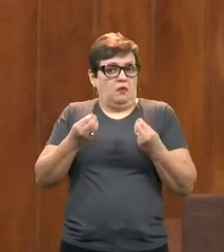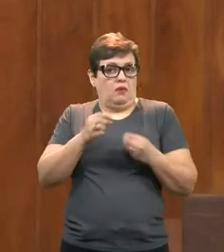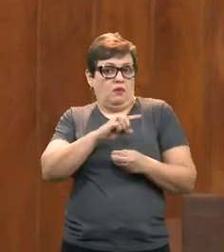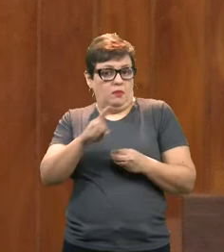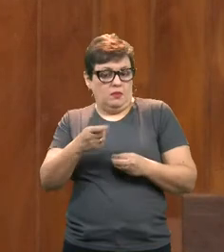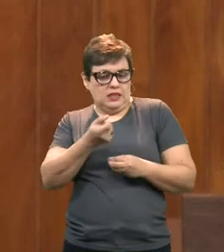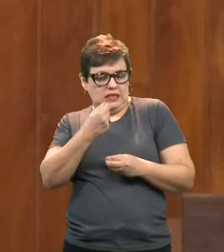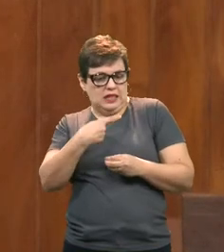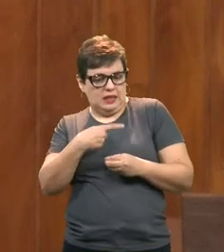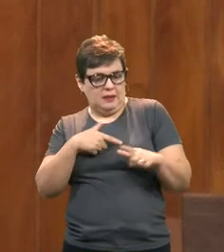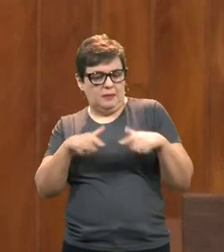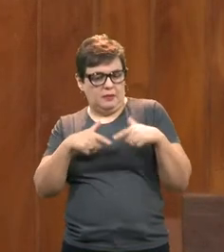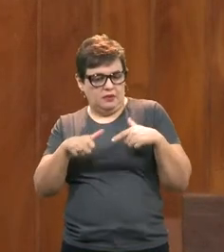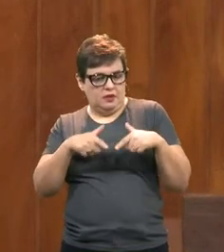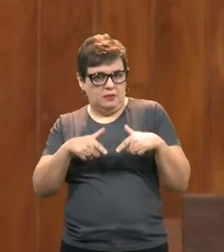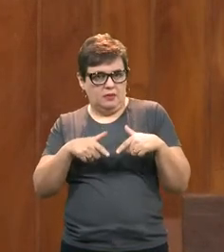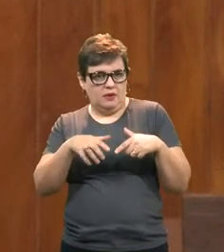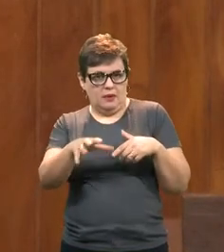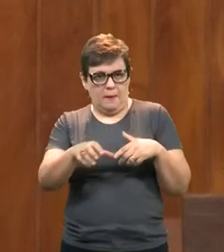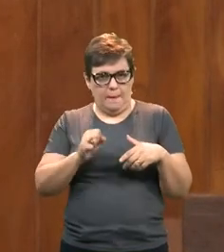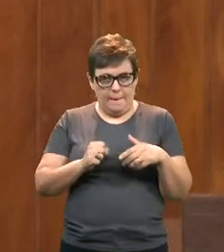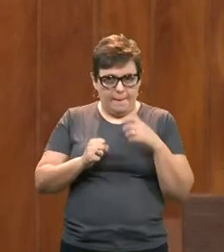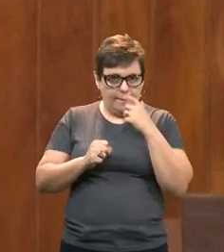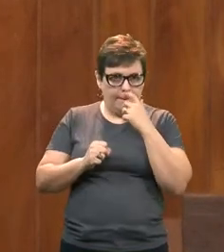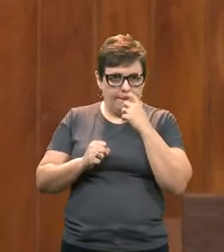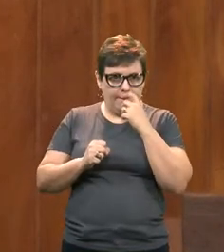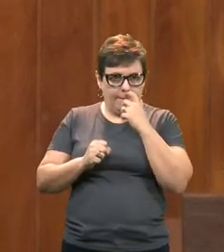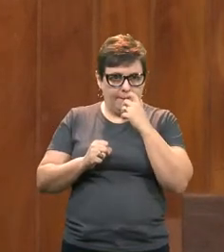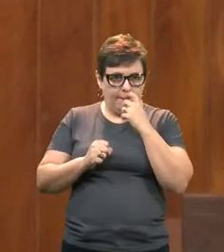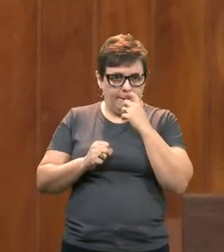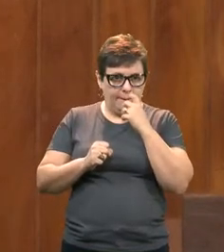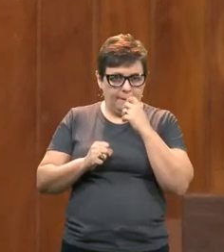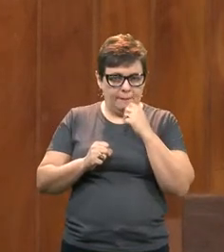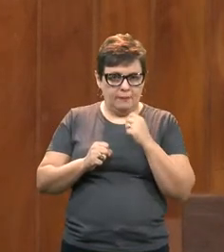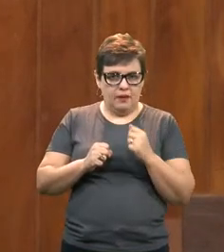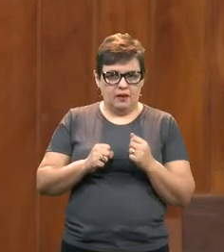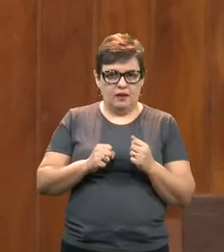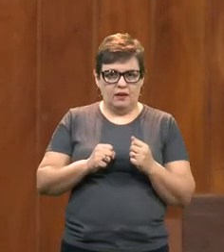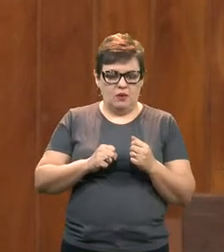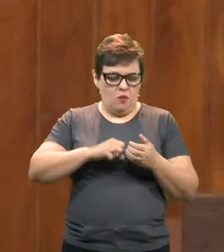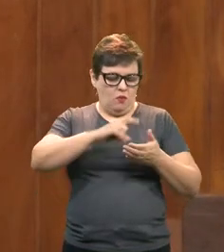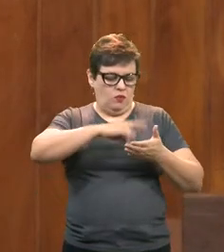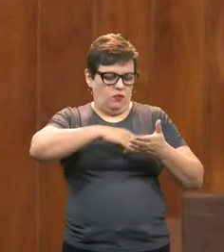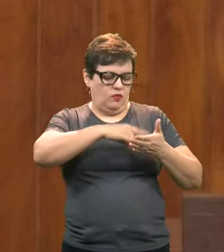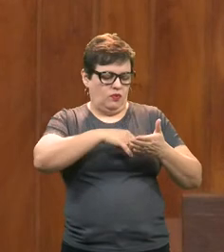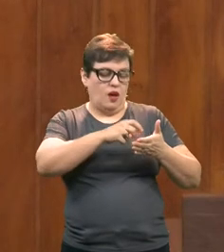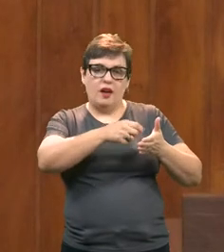atua. Pega aí, pega o clobazão de vocês, risperidona, dá uma olhadinha.